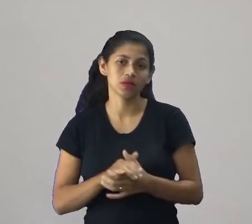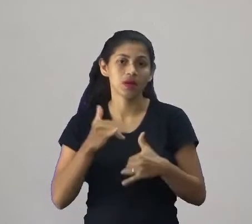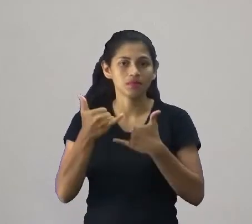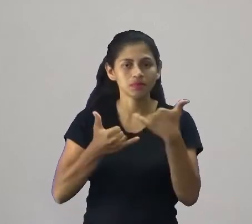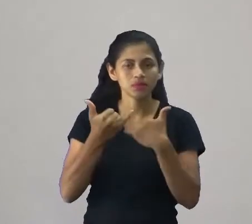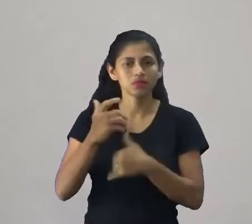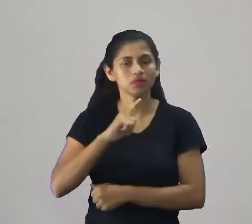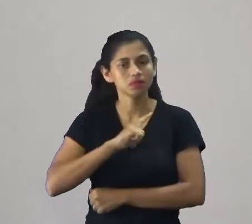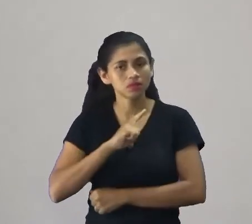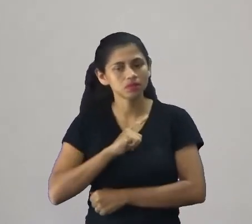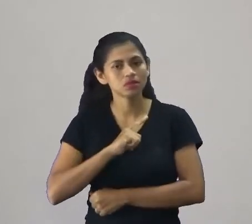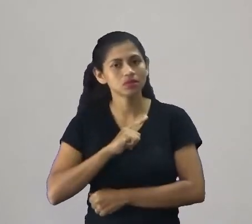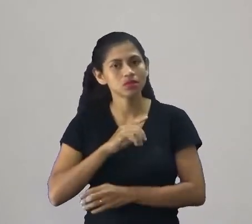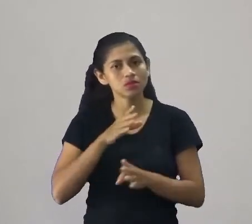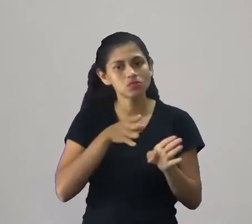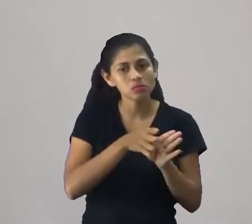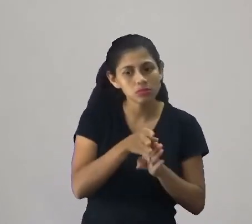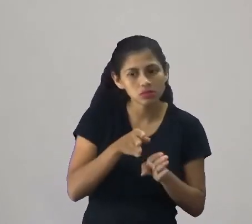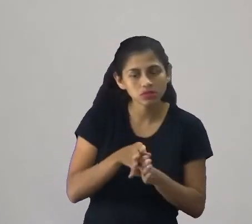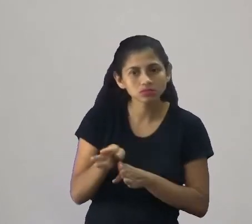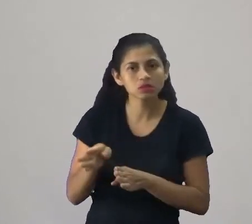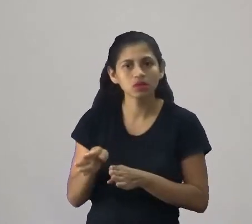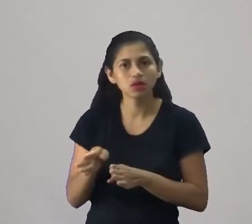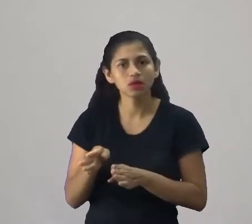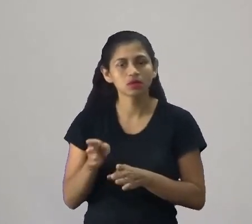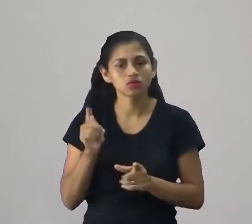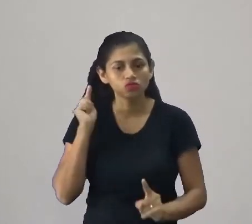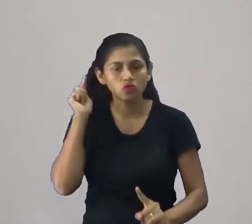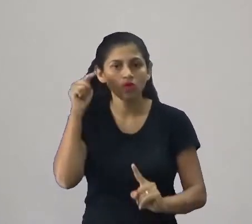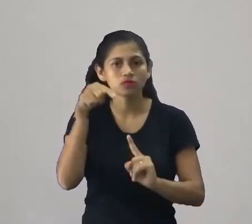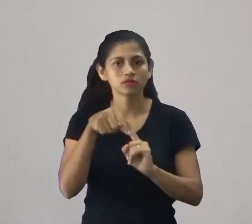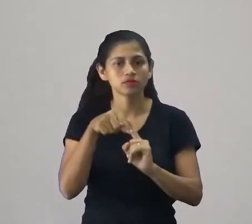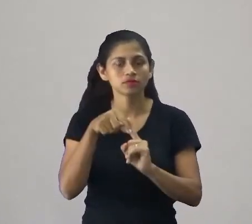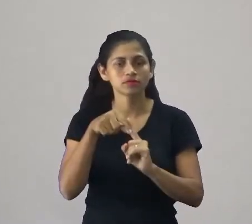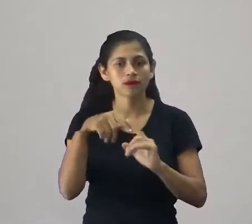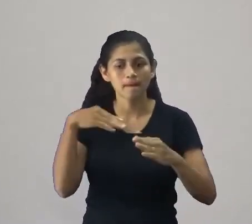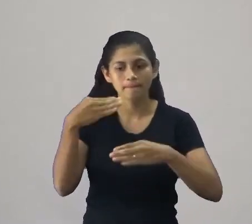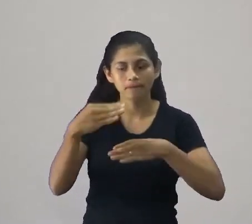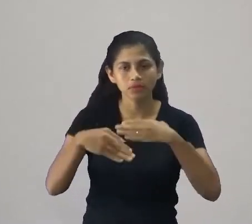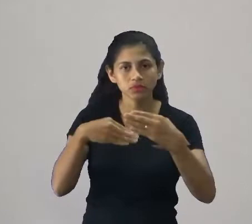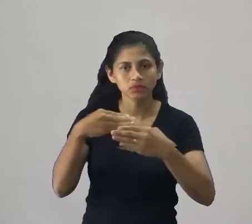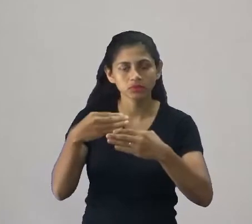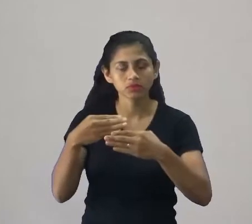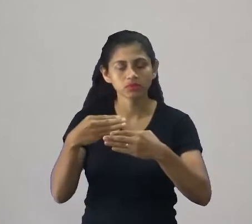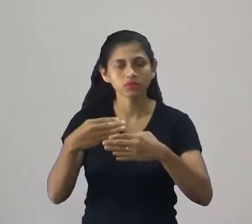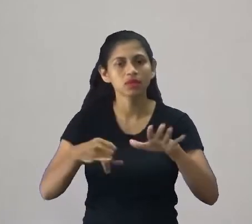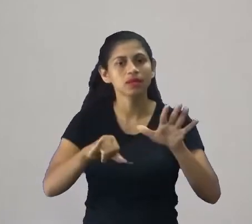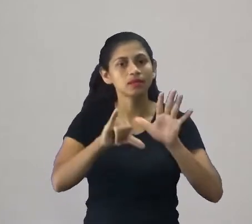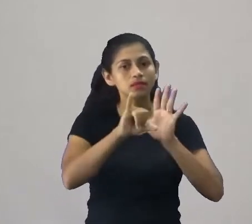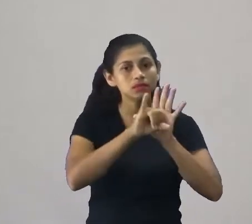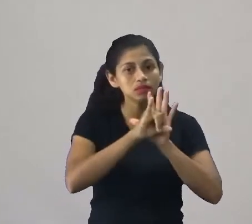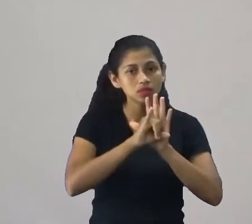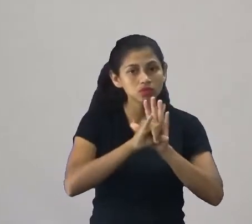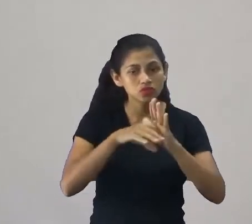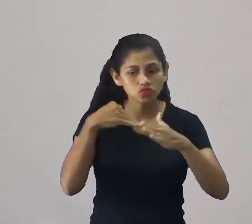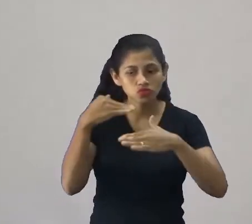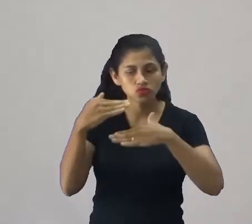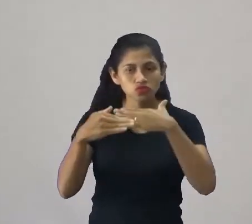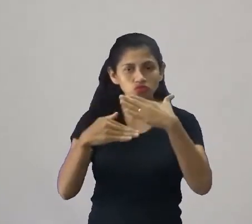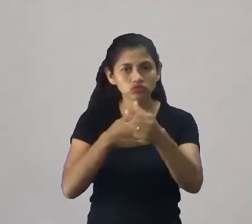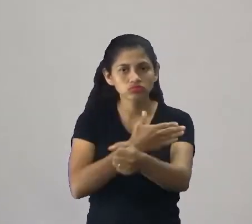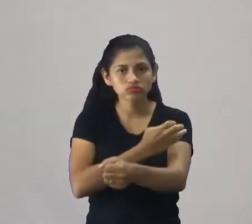mensagem, ela tem um simbolismo, ela tem um direcionamento. Faz parte da nossa construção identitária.